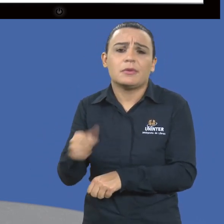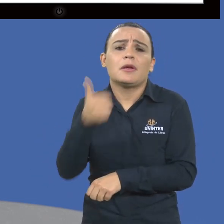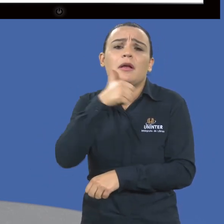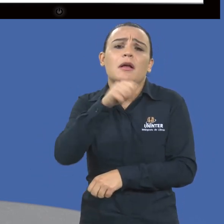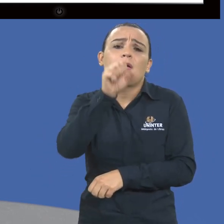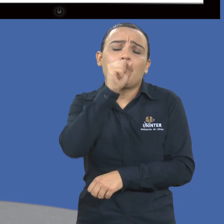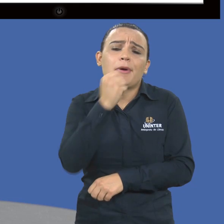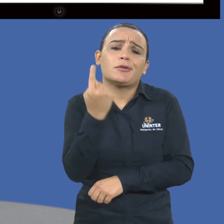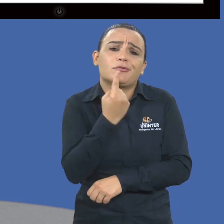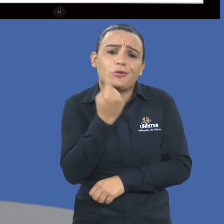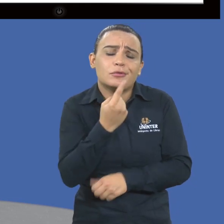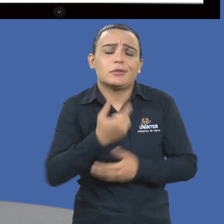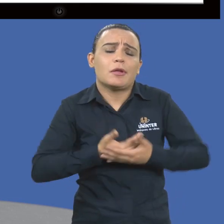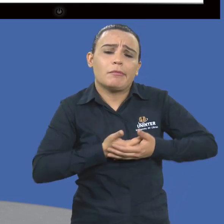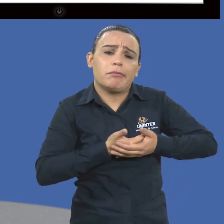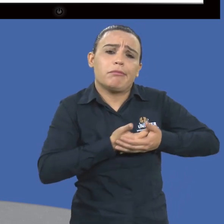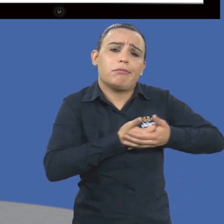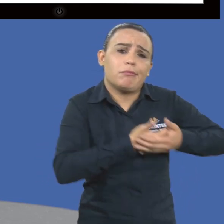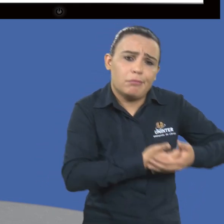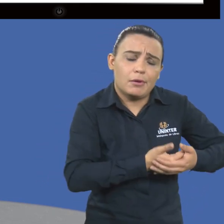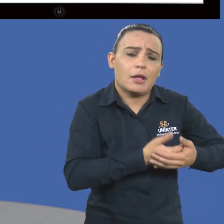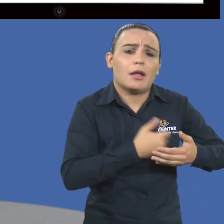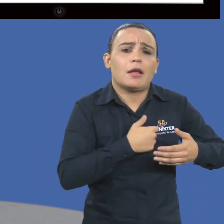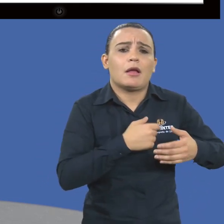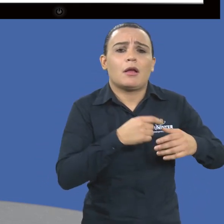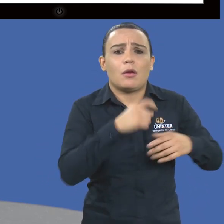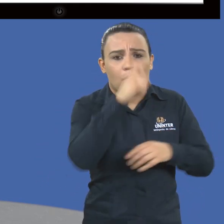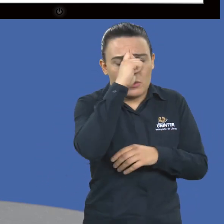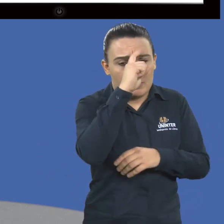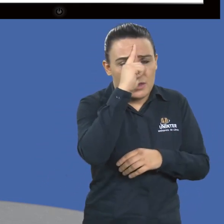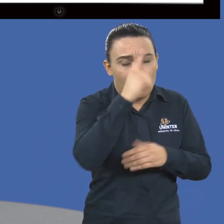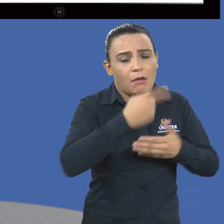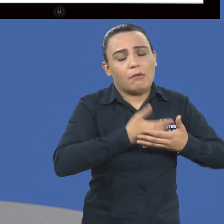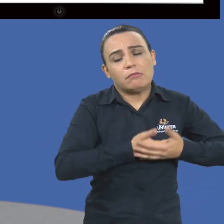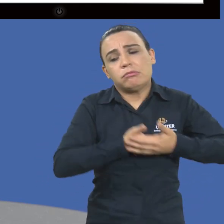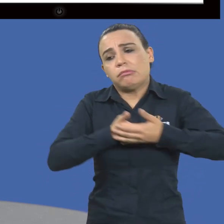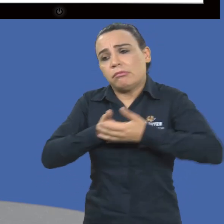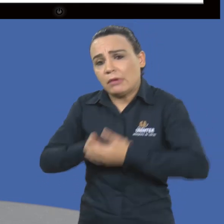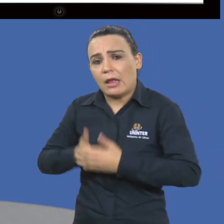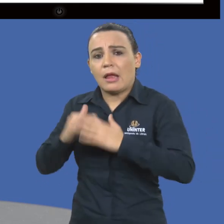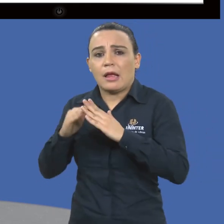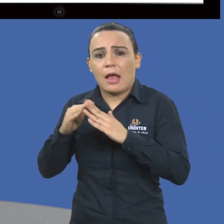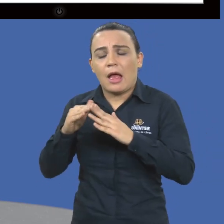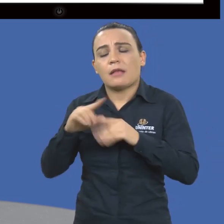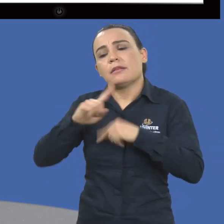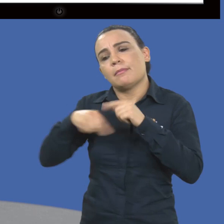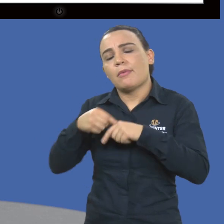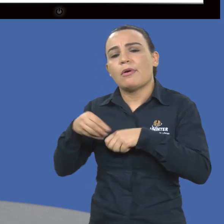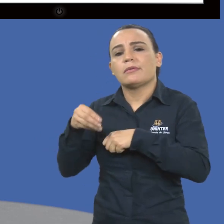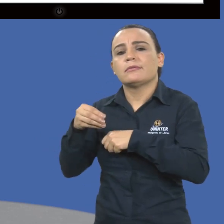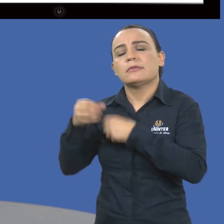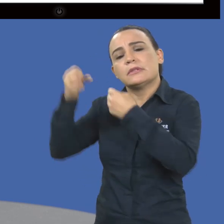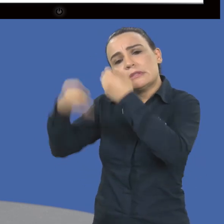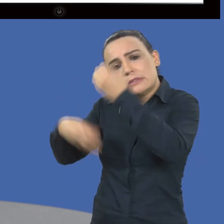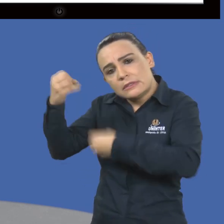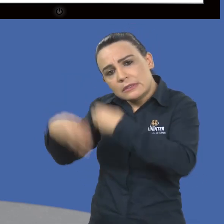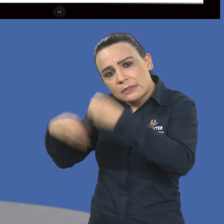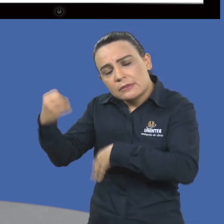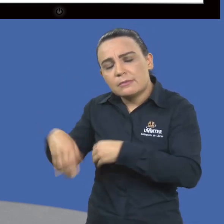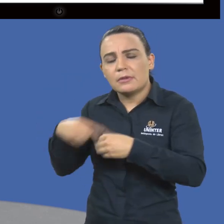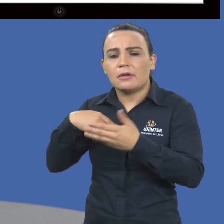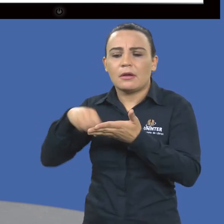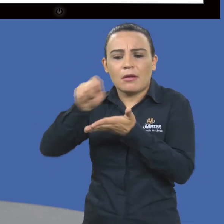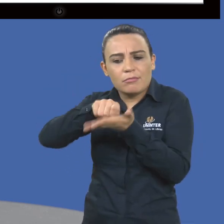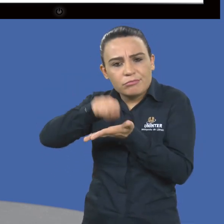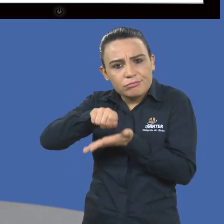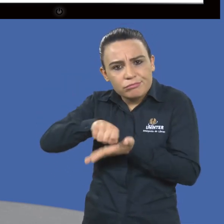mãe sozinha leva no médico a criança, na volta, coloque a par o seu esposo sobre o que foi